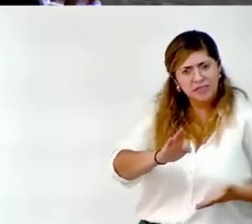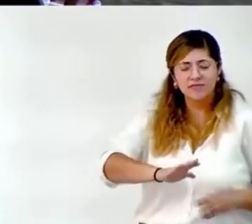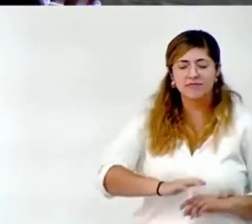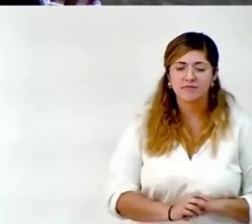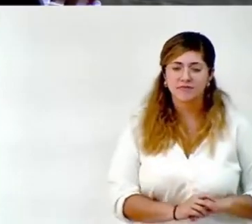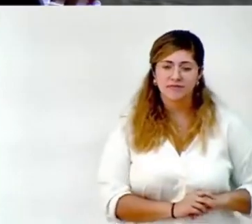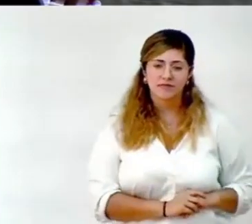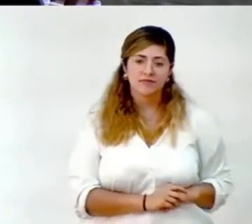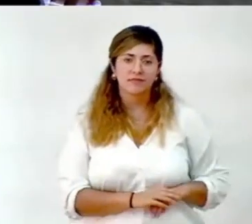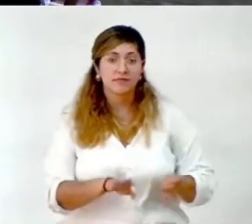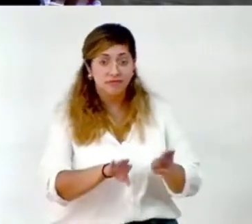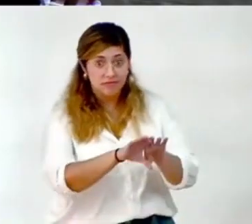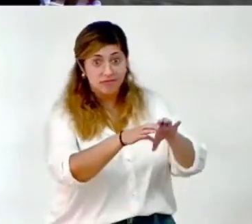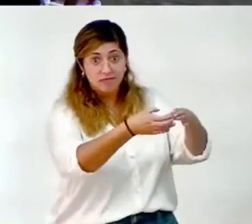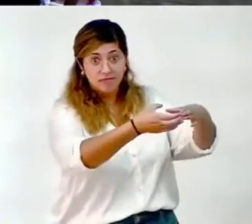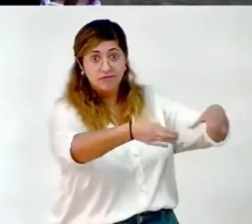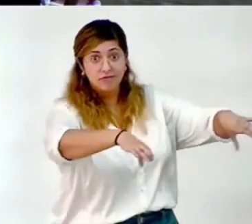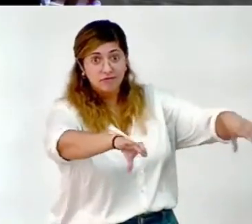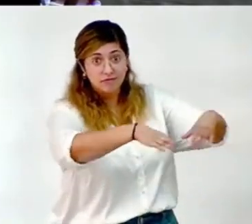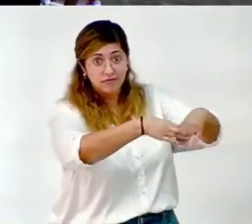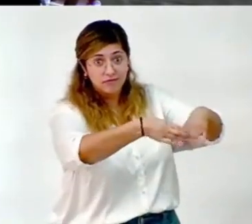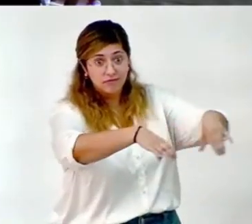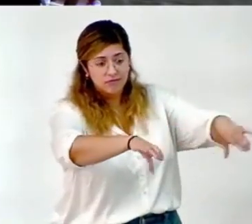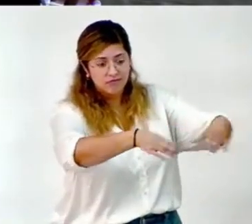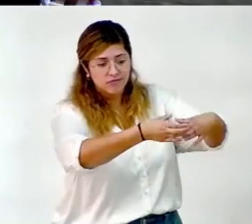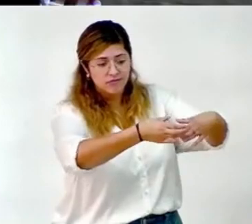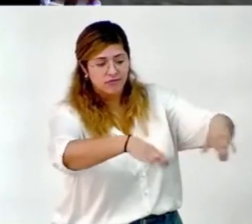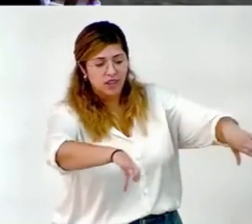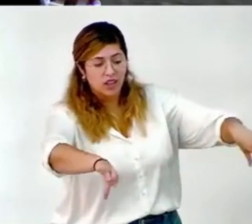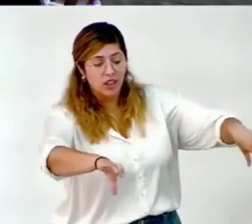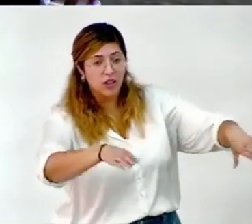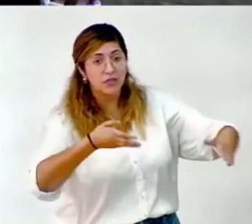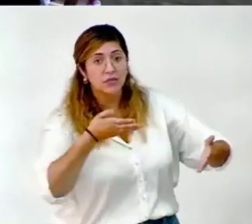os canais de televisão registraram tudo.